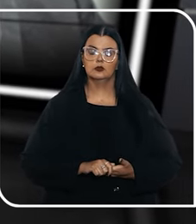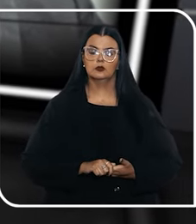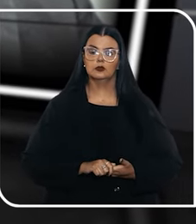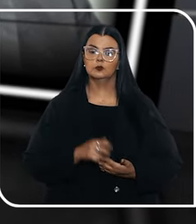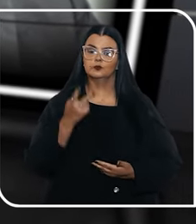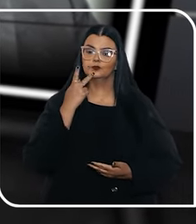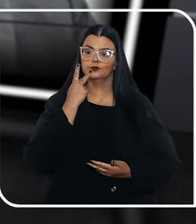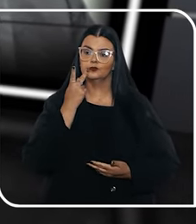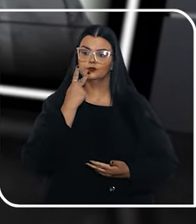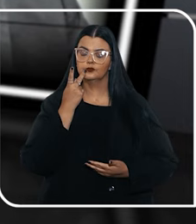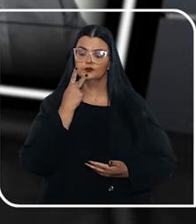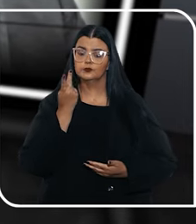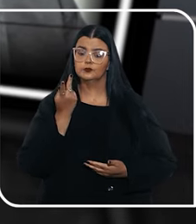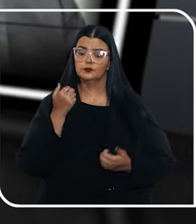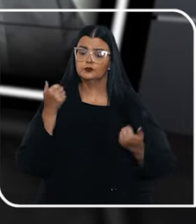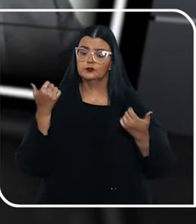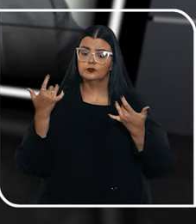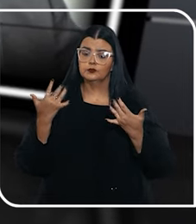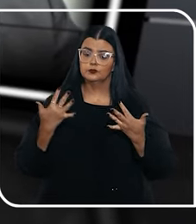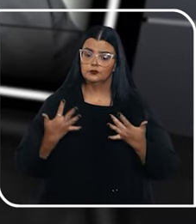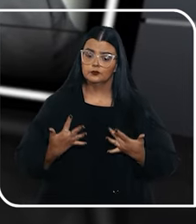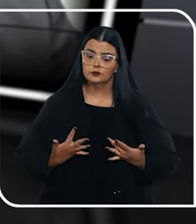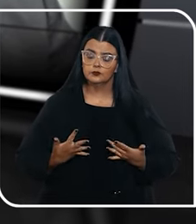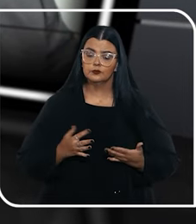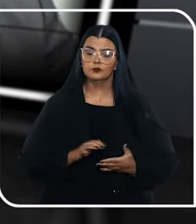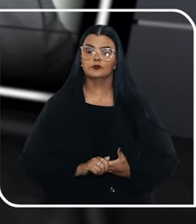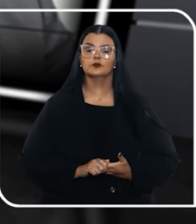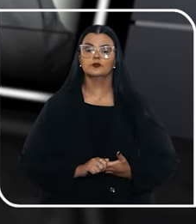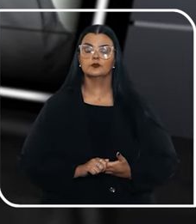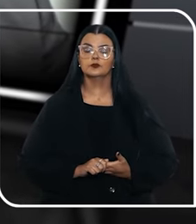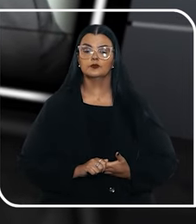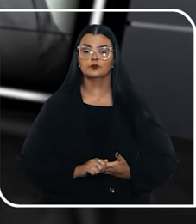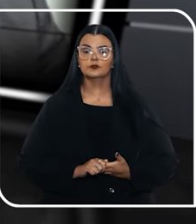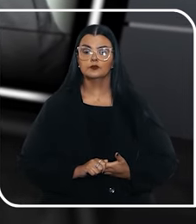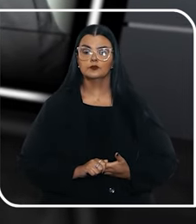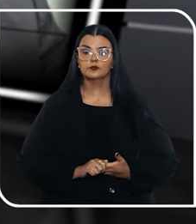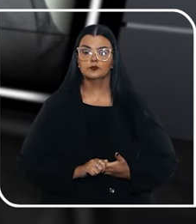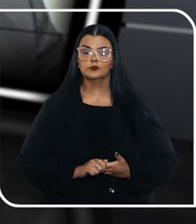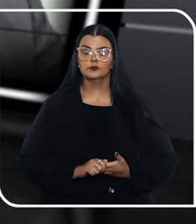2015, né? E aí ele me explicou lá a questão, que ele